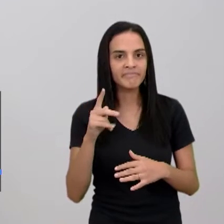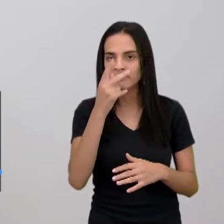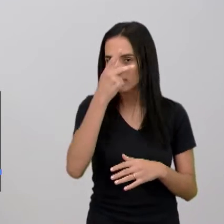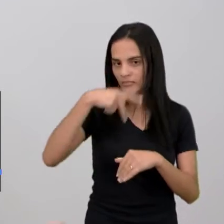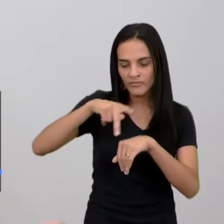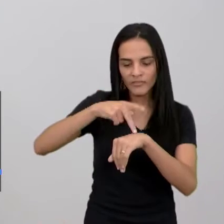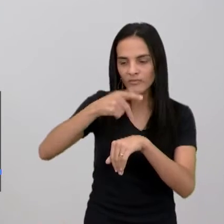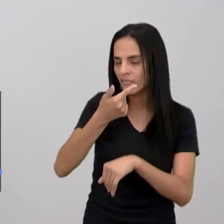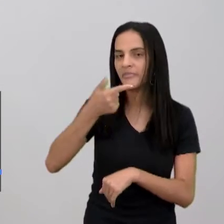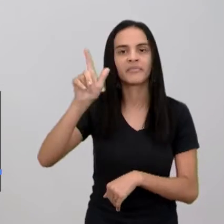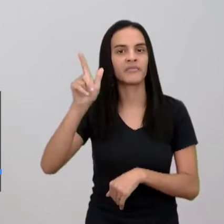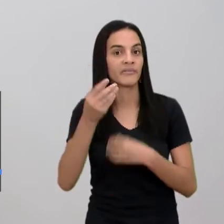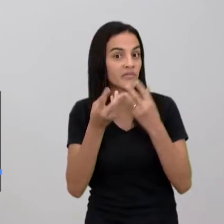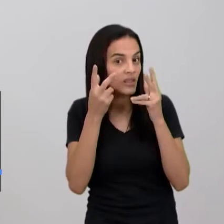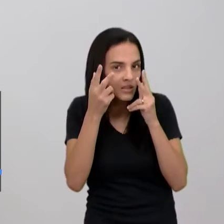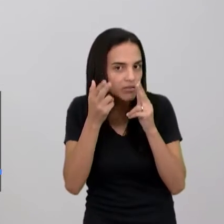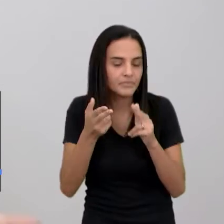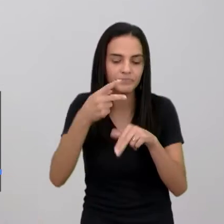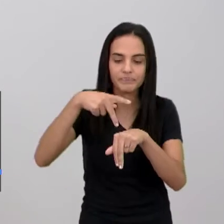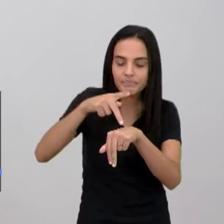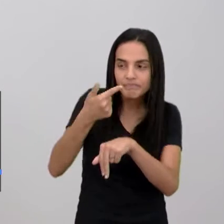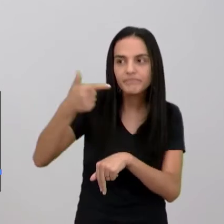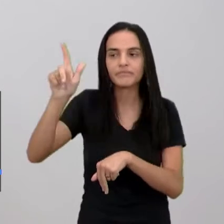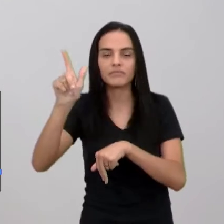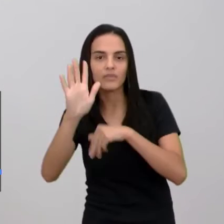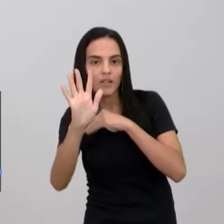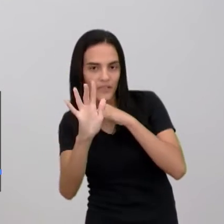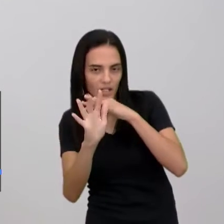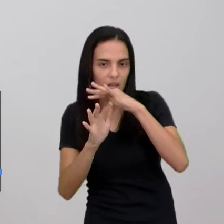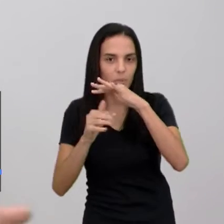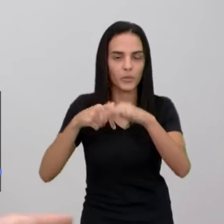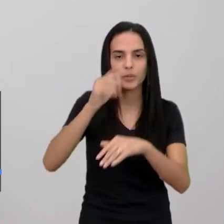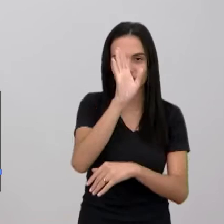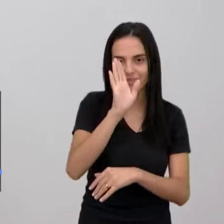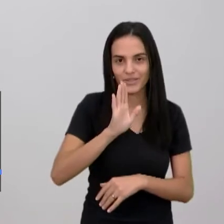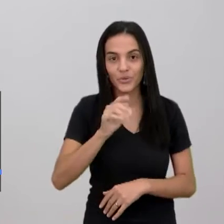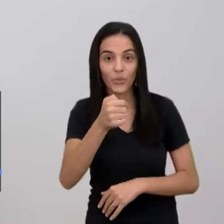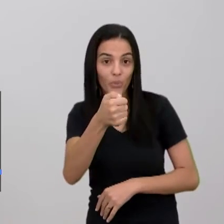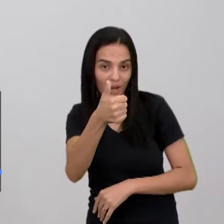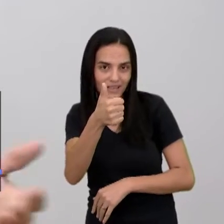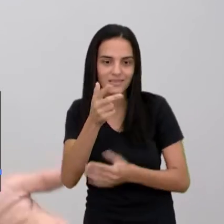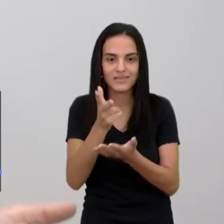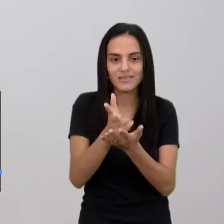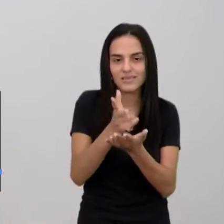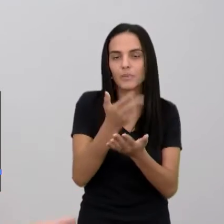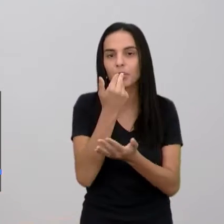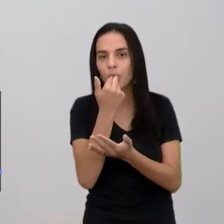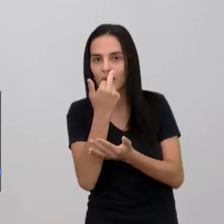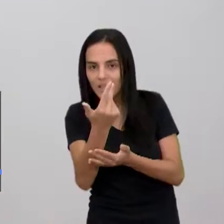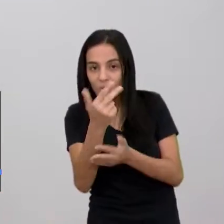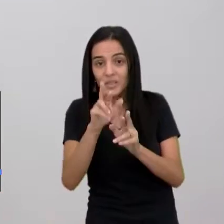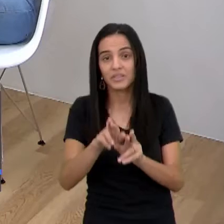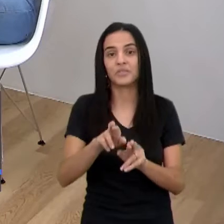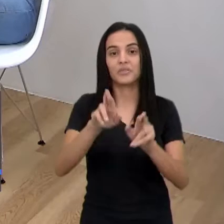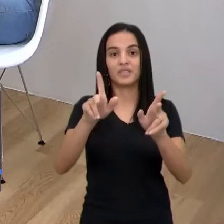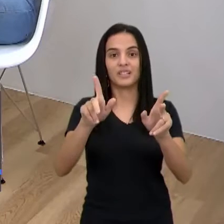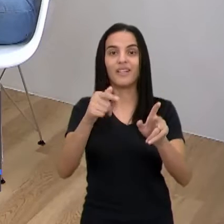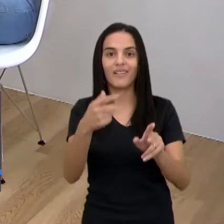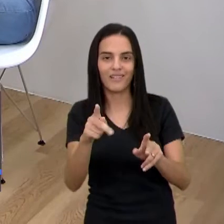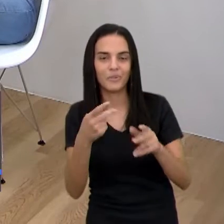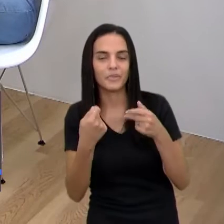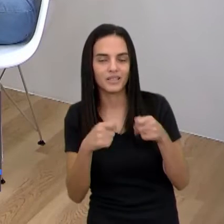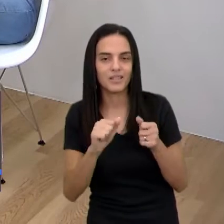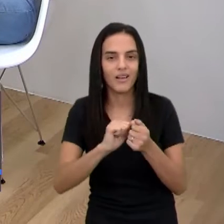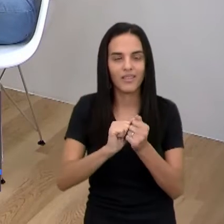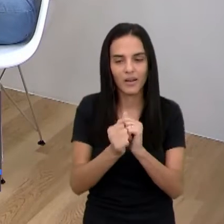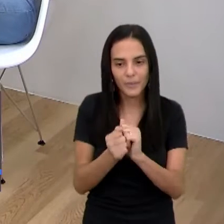Sim. E como um estrangeiro, ele vem para cá quase sempre com uma língua diferente. Sim, ele precisa lidar